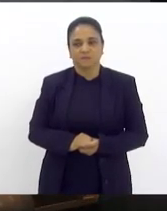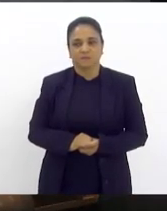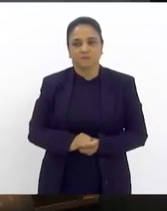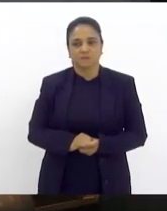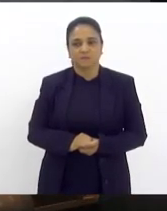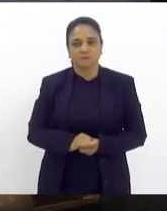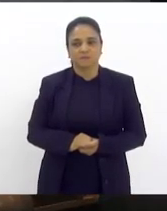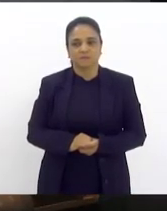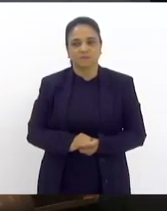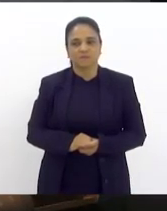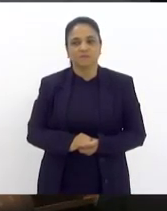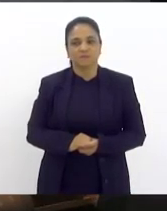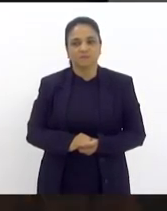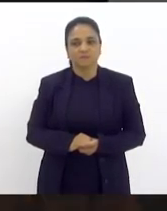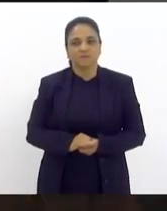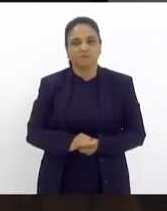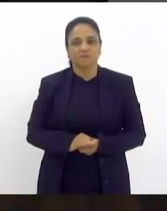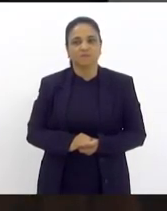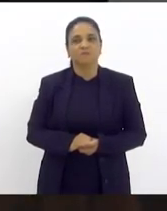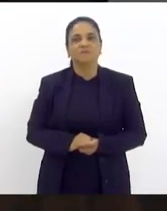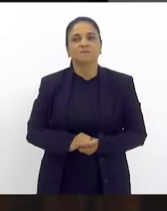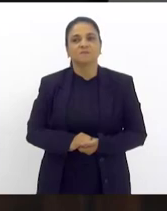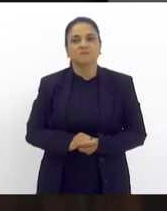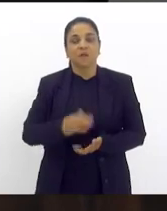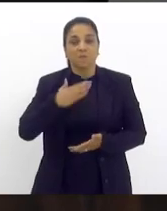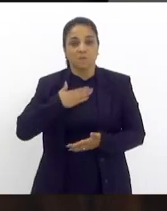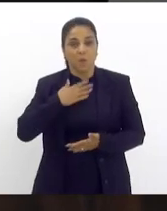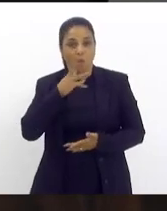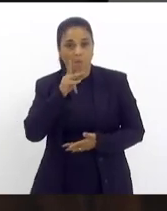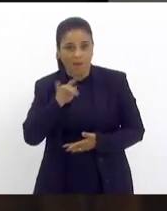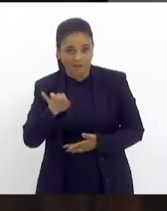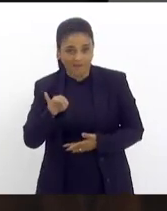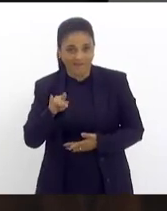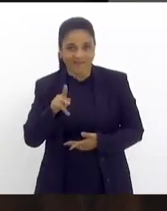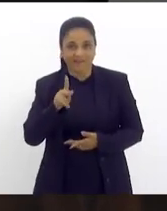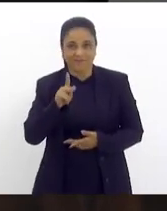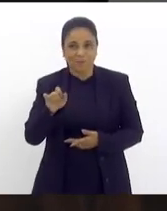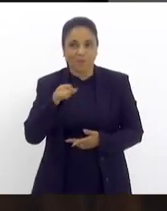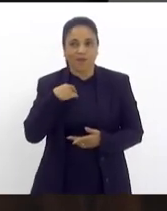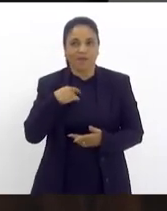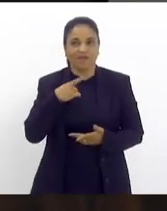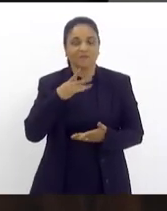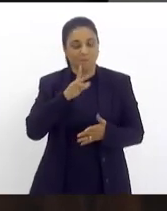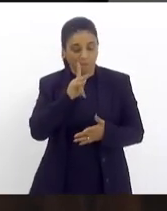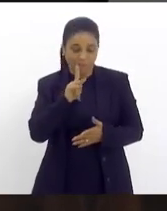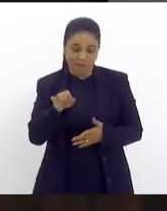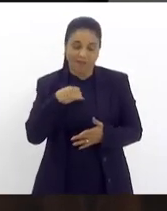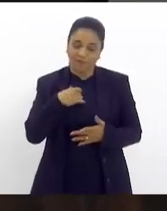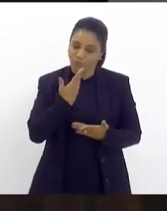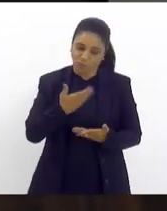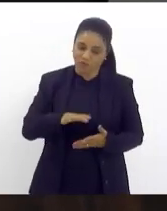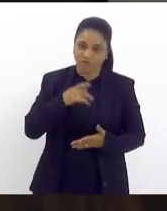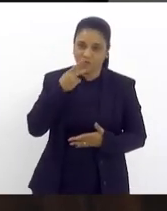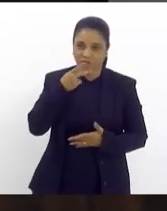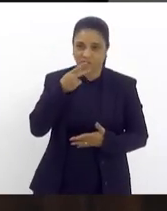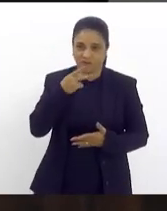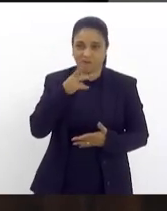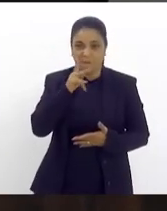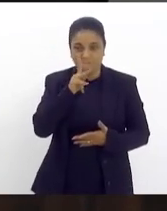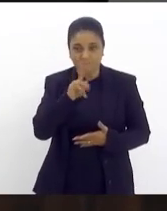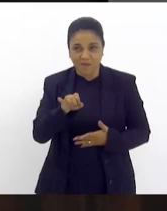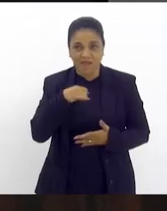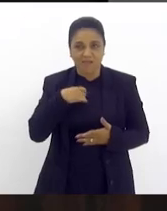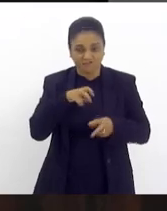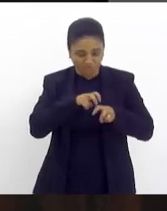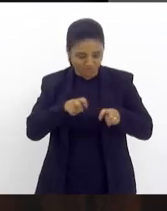meu pai, ele riscou aqui, falou que não queria falar, mas pai, passar nessa mesa sem